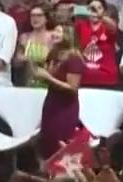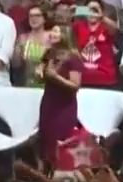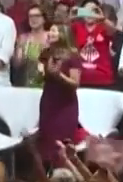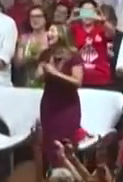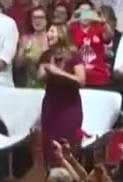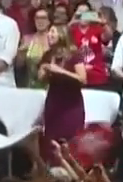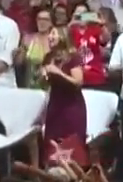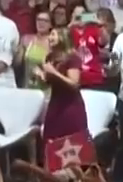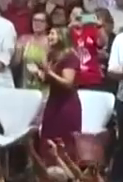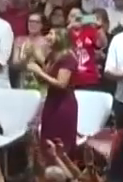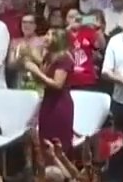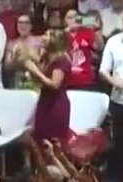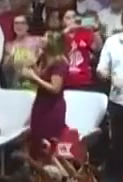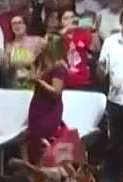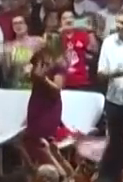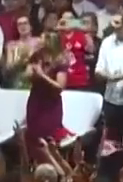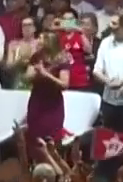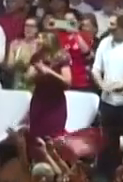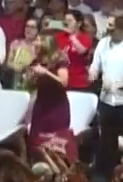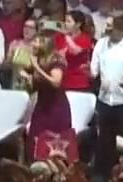e cármen lúcia não participaram da sessão